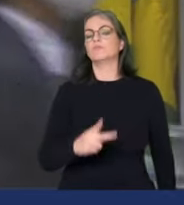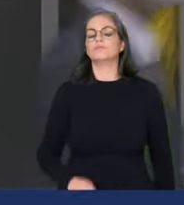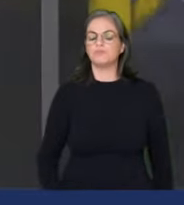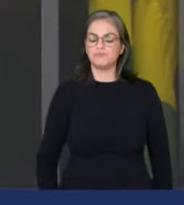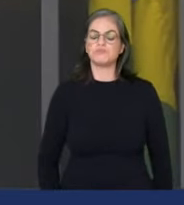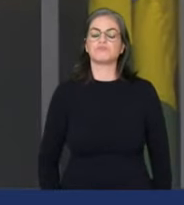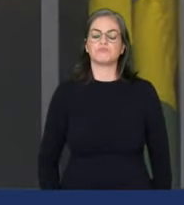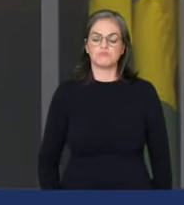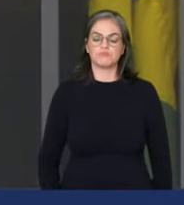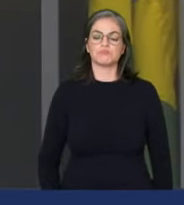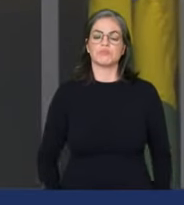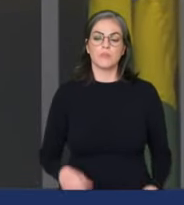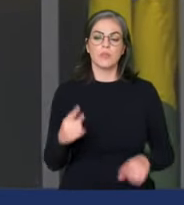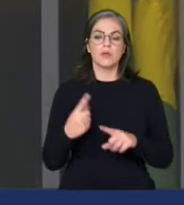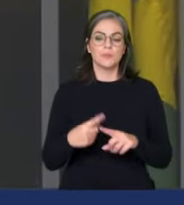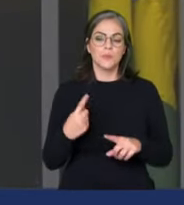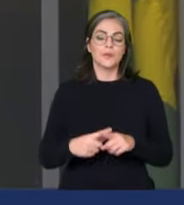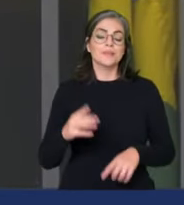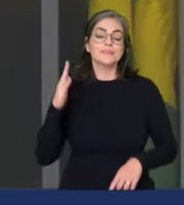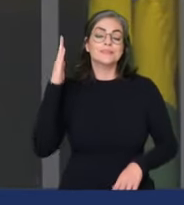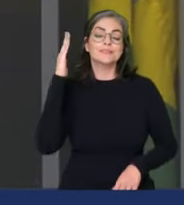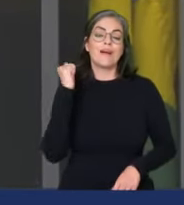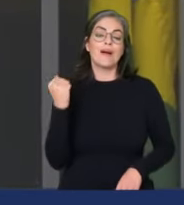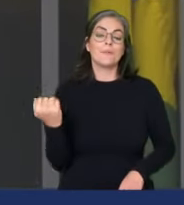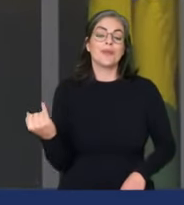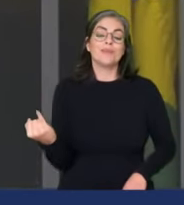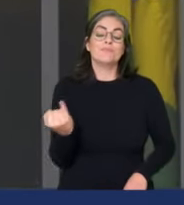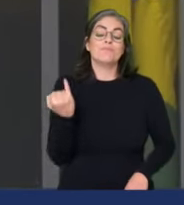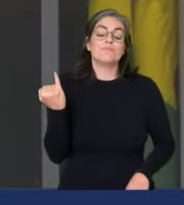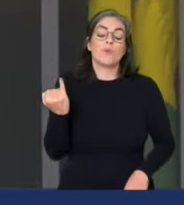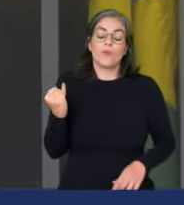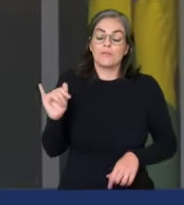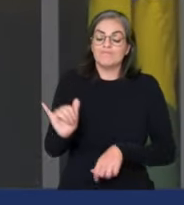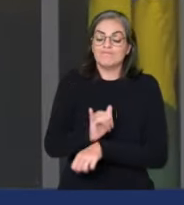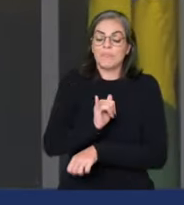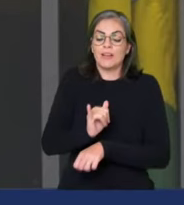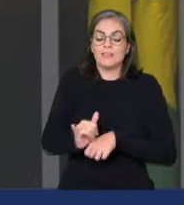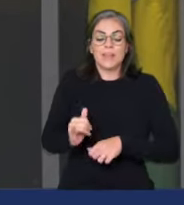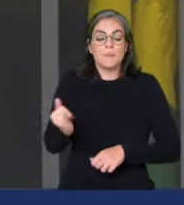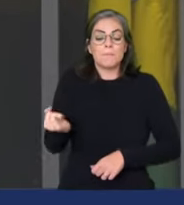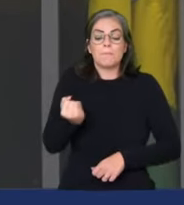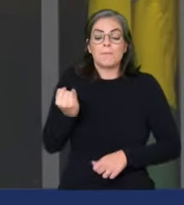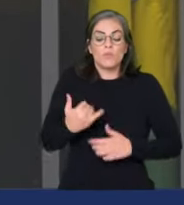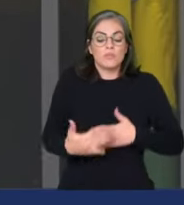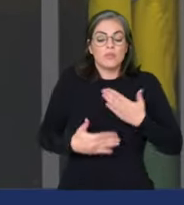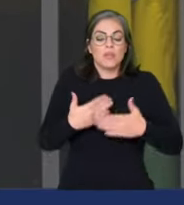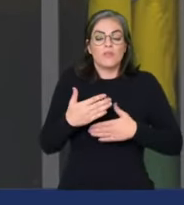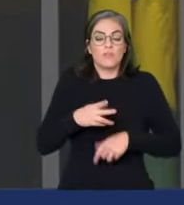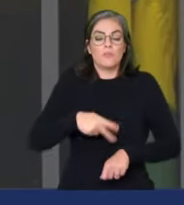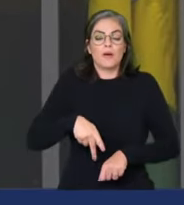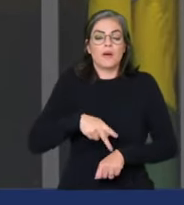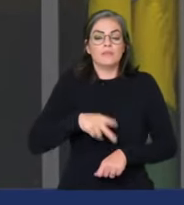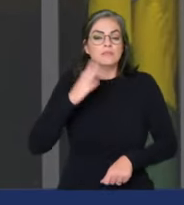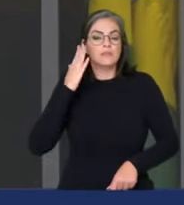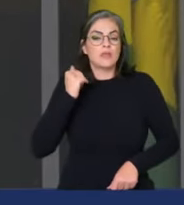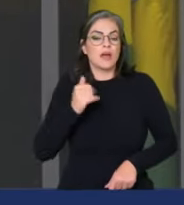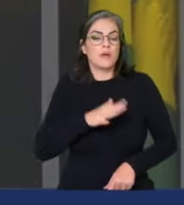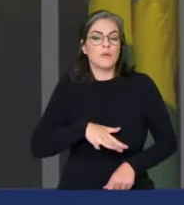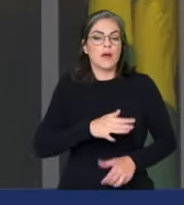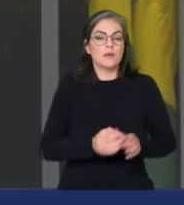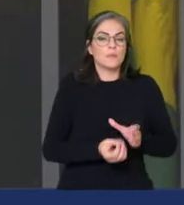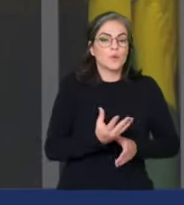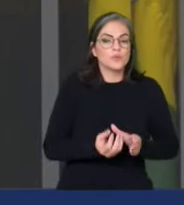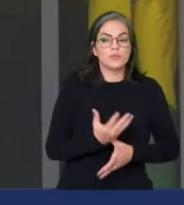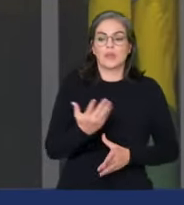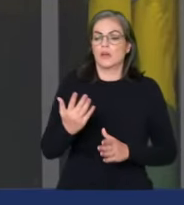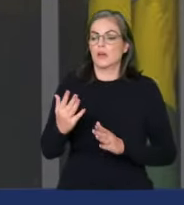Porque eles sabem que ali é estratégico. Eles sabem a importância para o setor produtivo, para as famílias e para